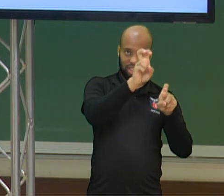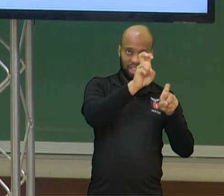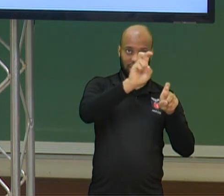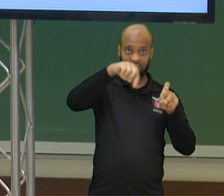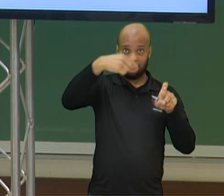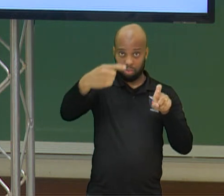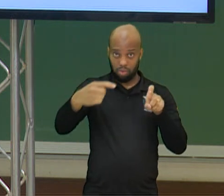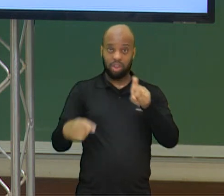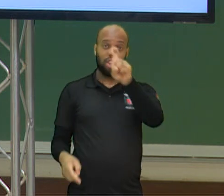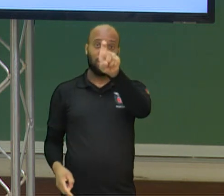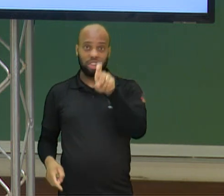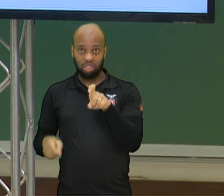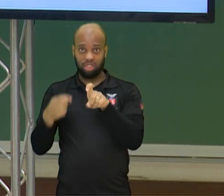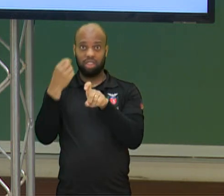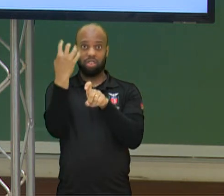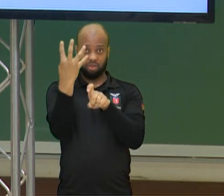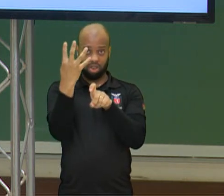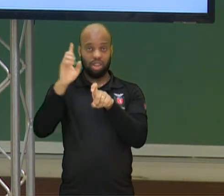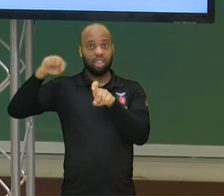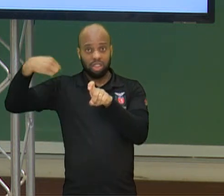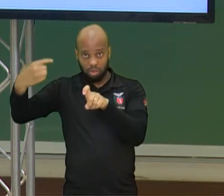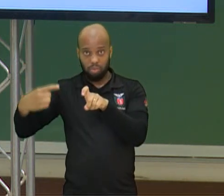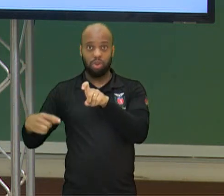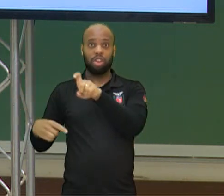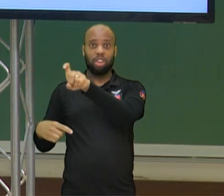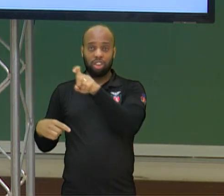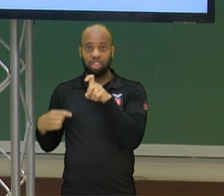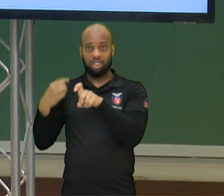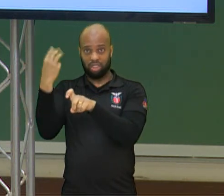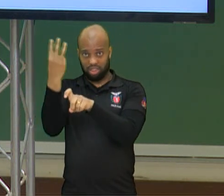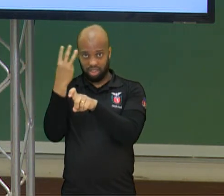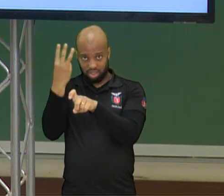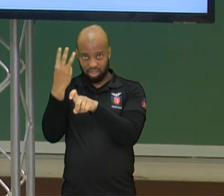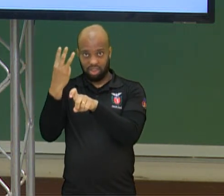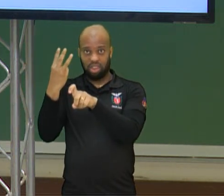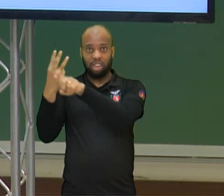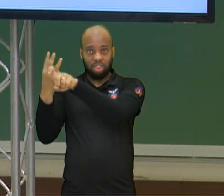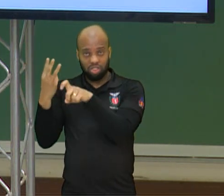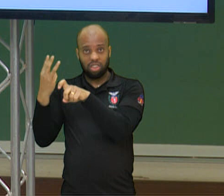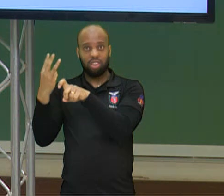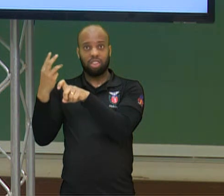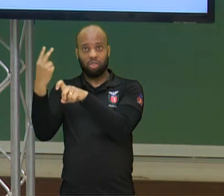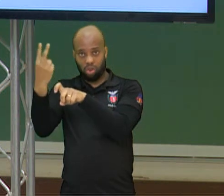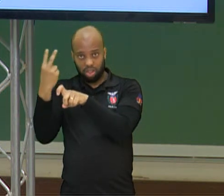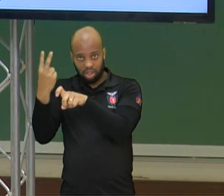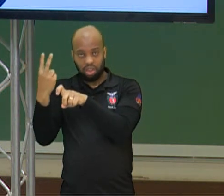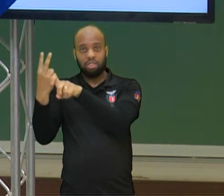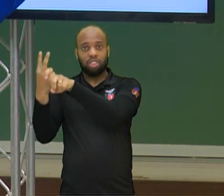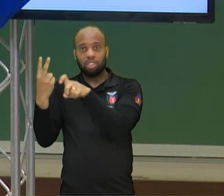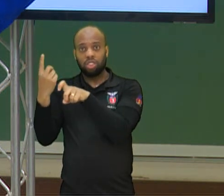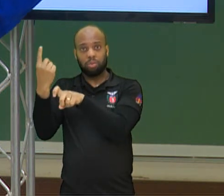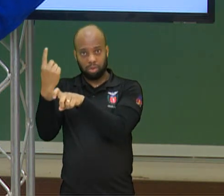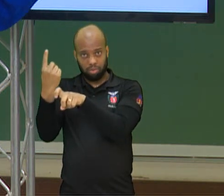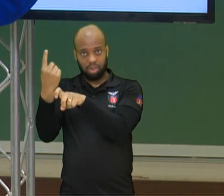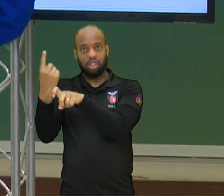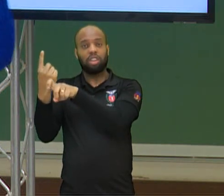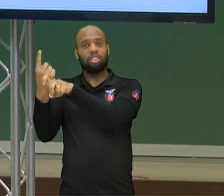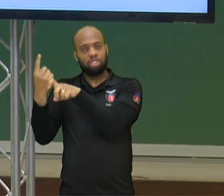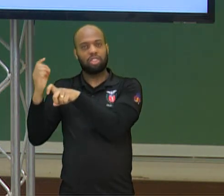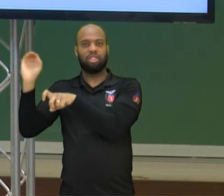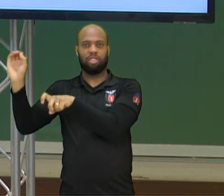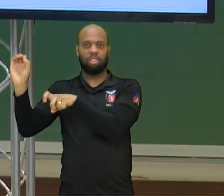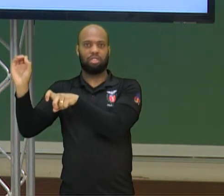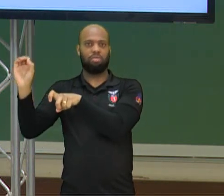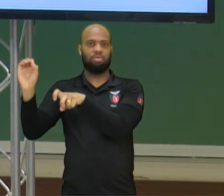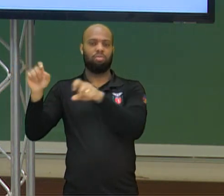no próximo termo x à quarta, x à terceira, x ao quadrado, x à primeira e